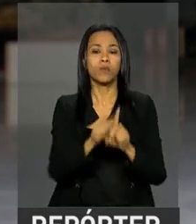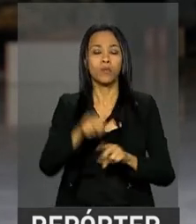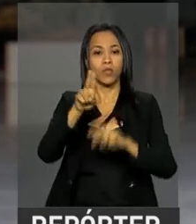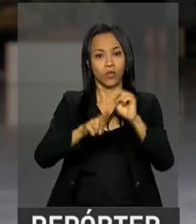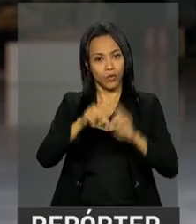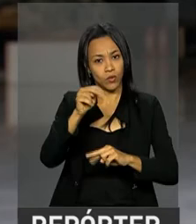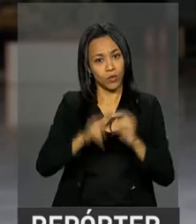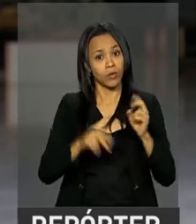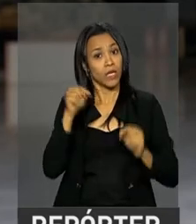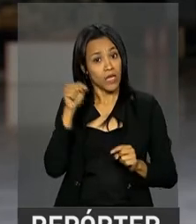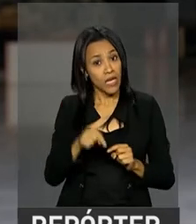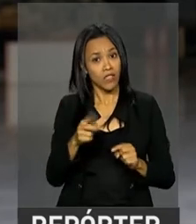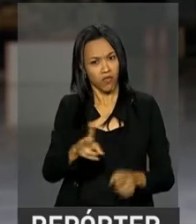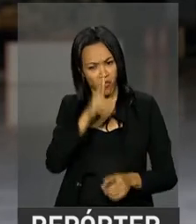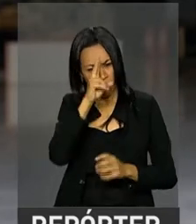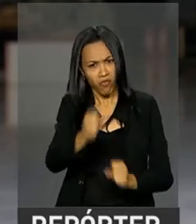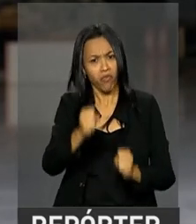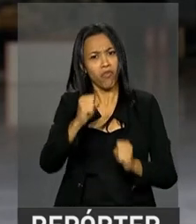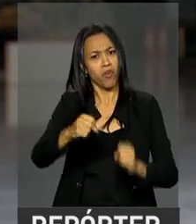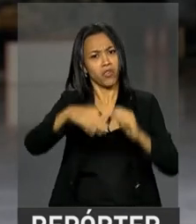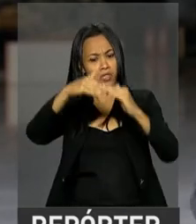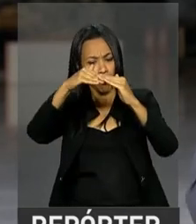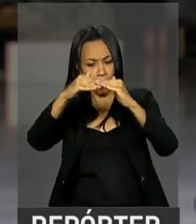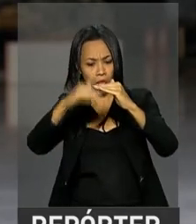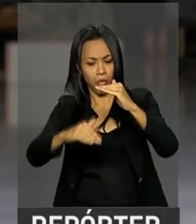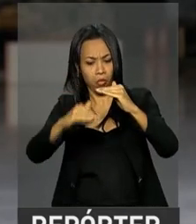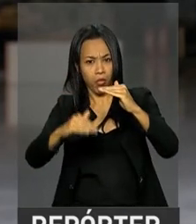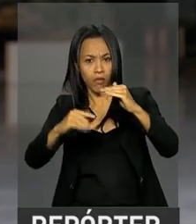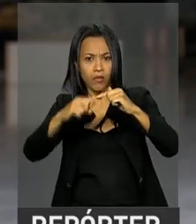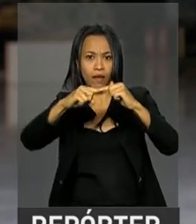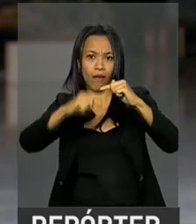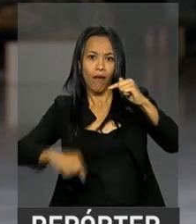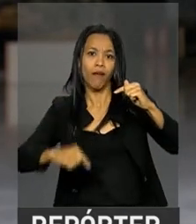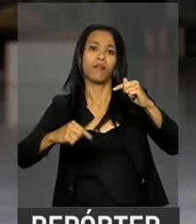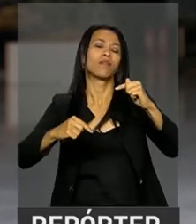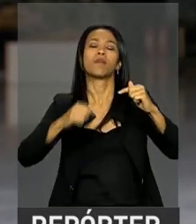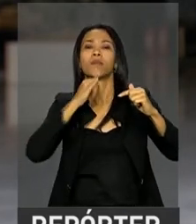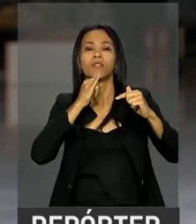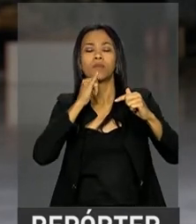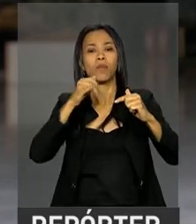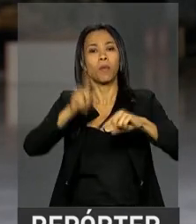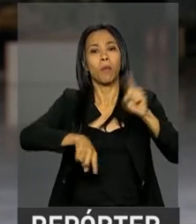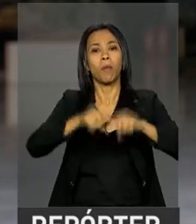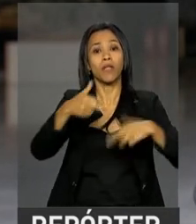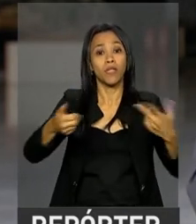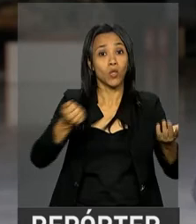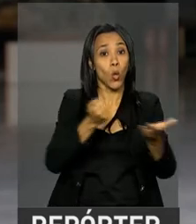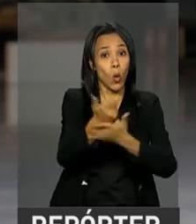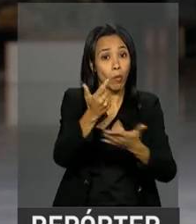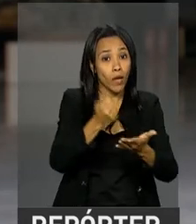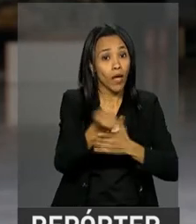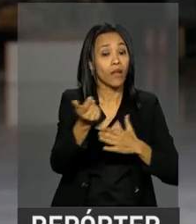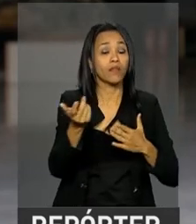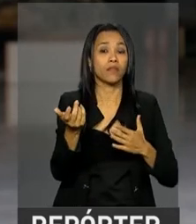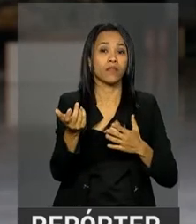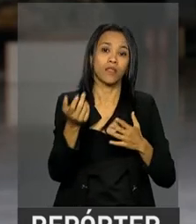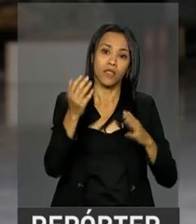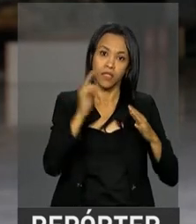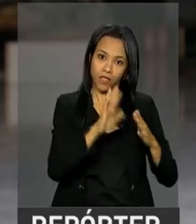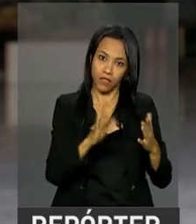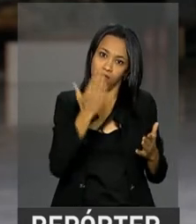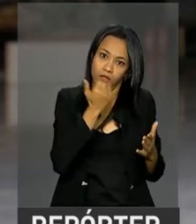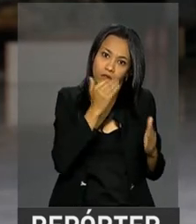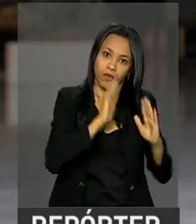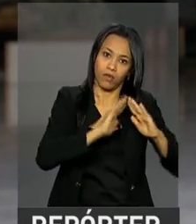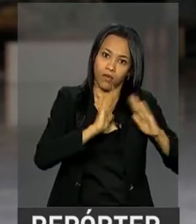e essa queda foi ainda mais forte do carro liga com relação àqueles produtos comprados para consumo em casa essa queda